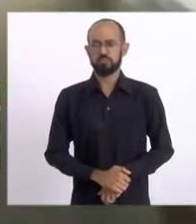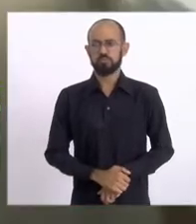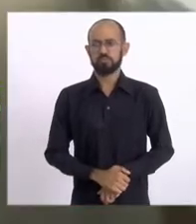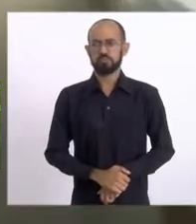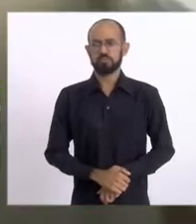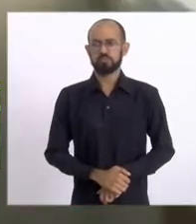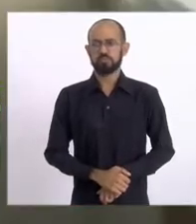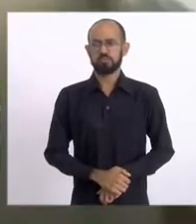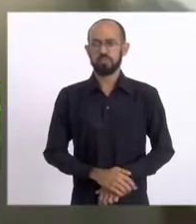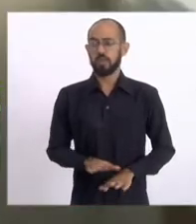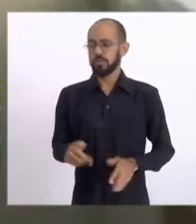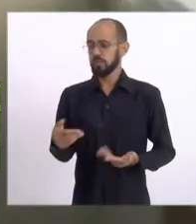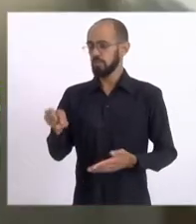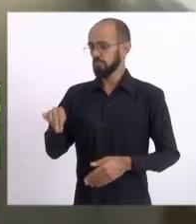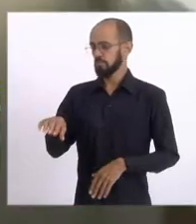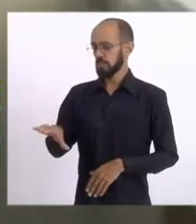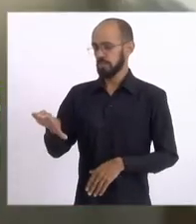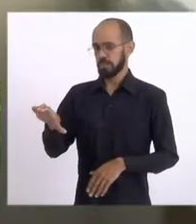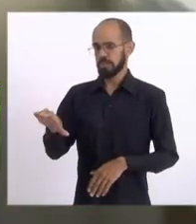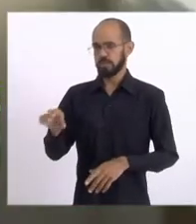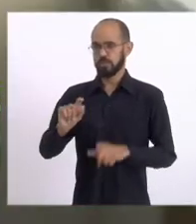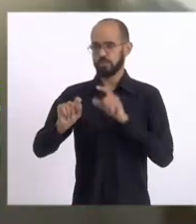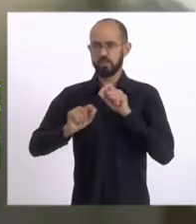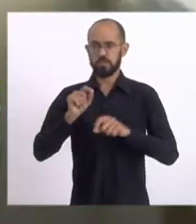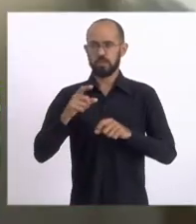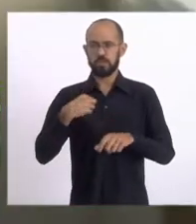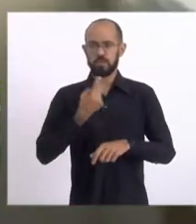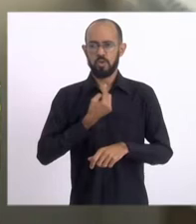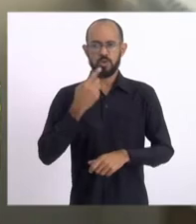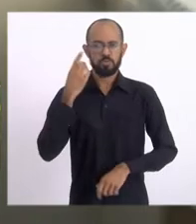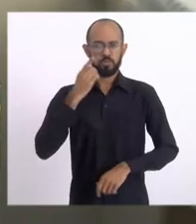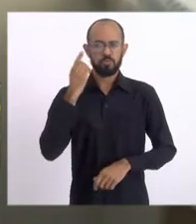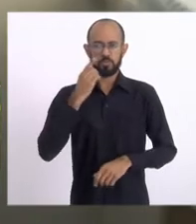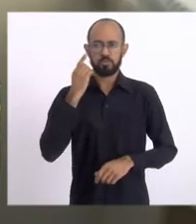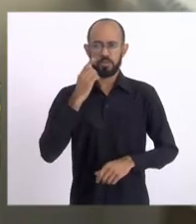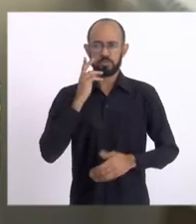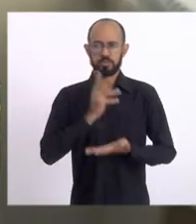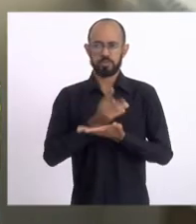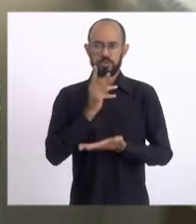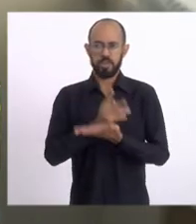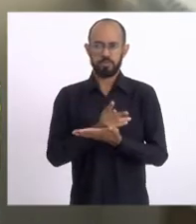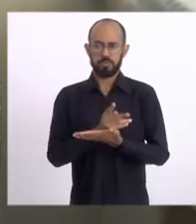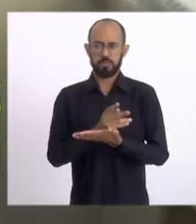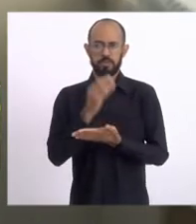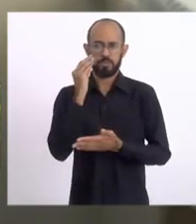Ô Mink, a gente tenta, enquanto deputado, sempre